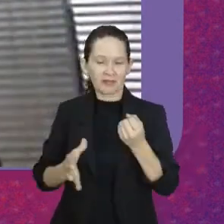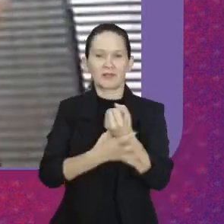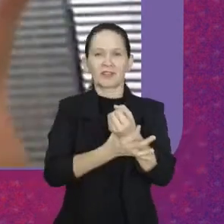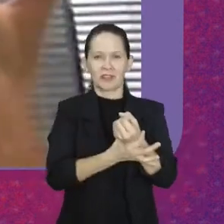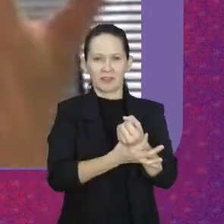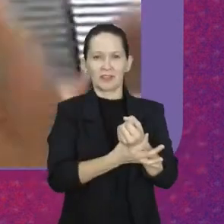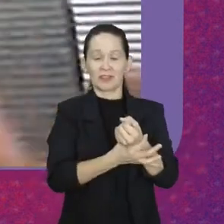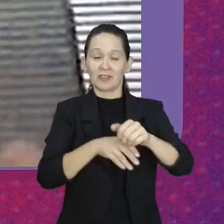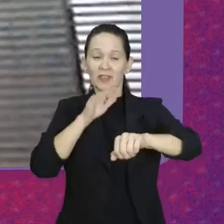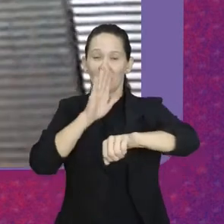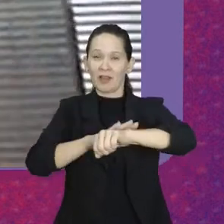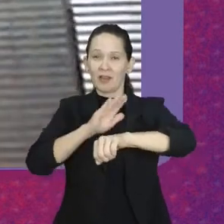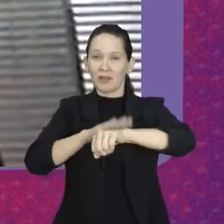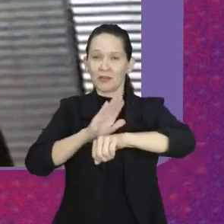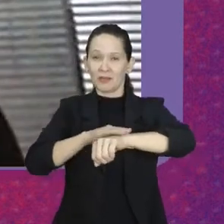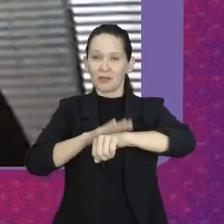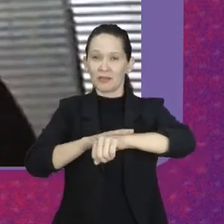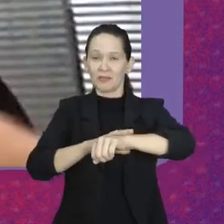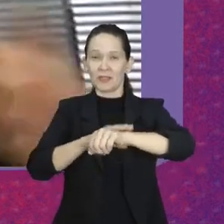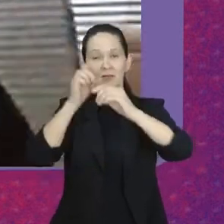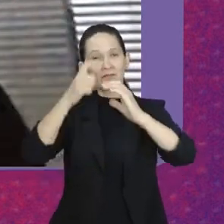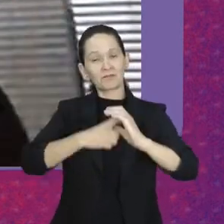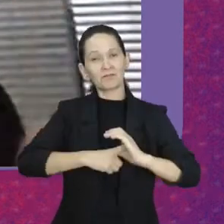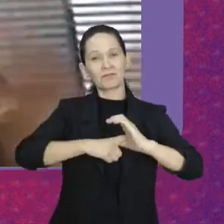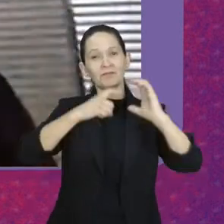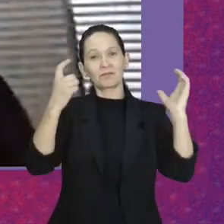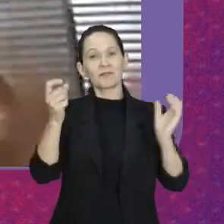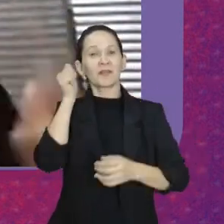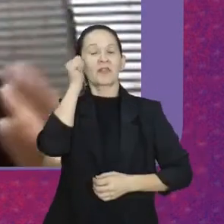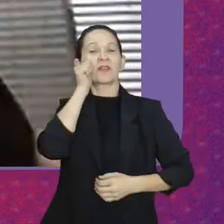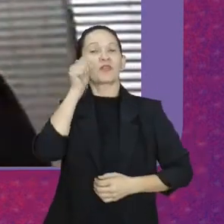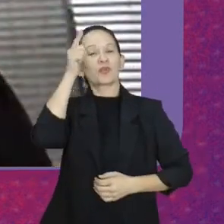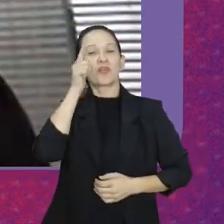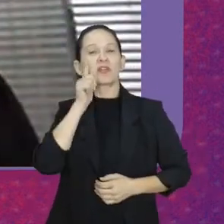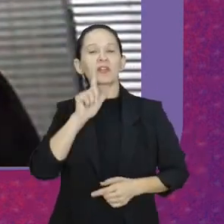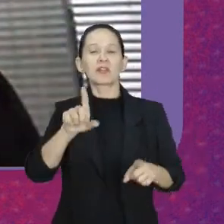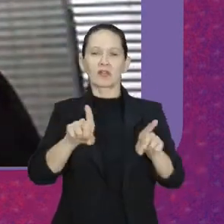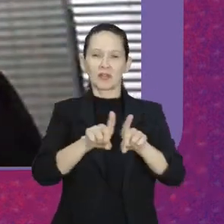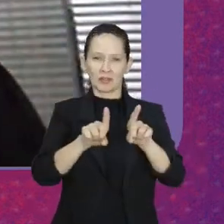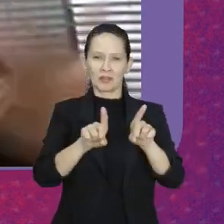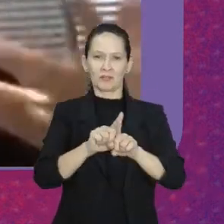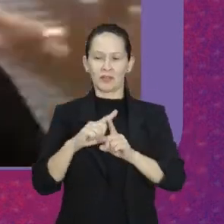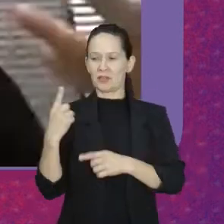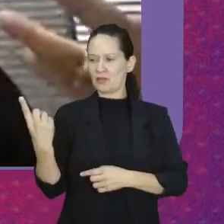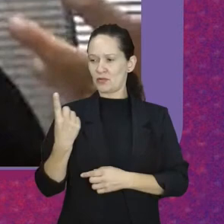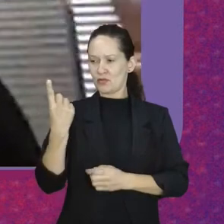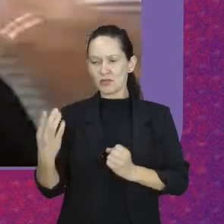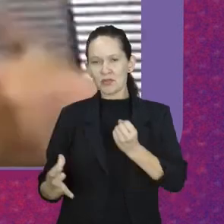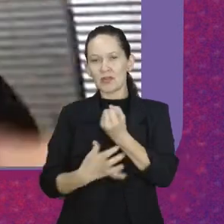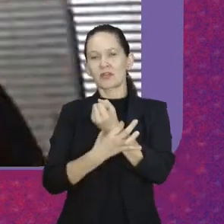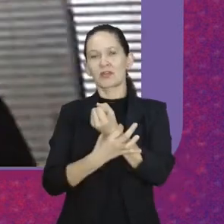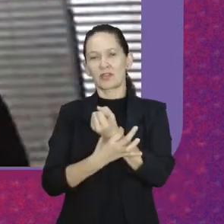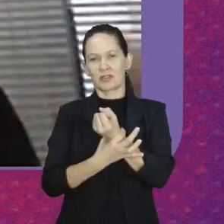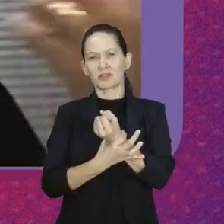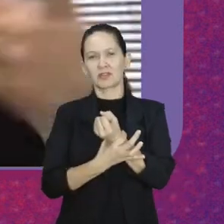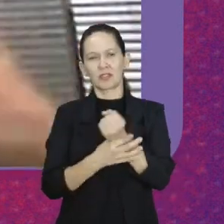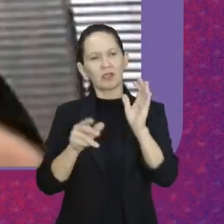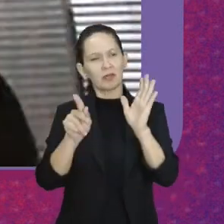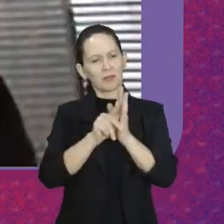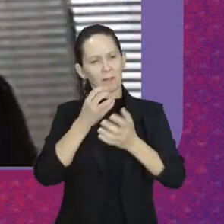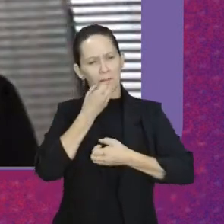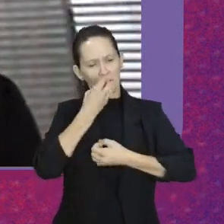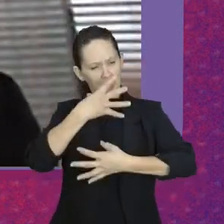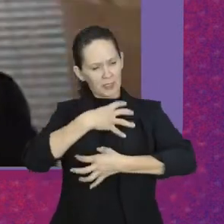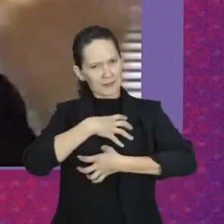essa autonomia, para essa independência, para que a mulher também, né, garanta, né, o seu próprio